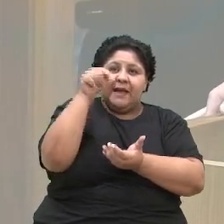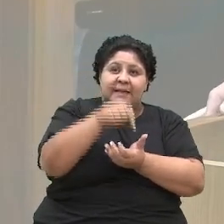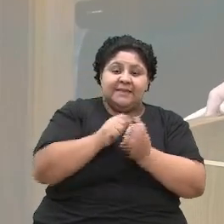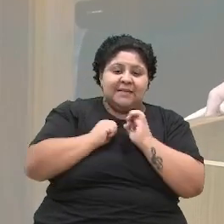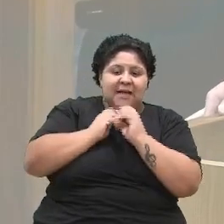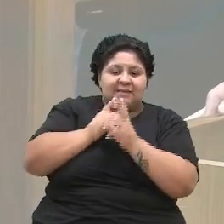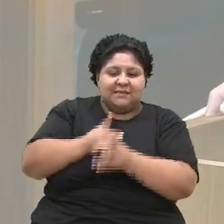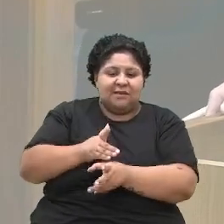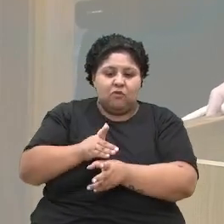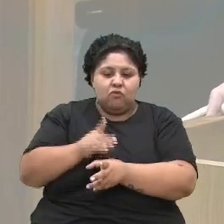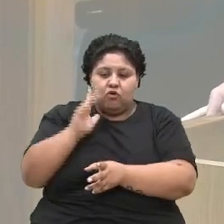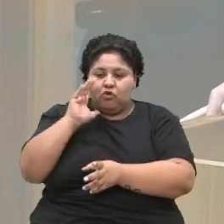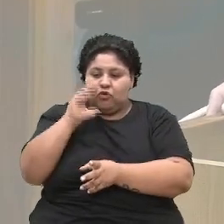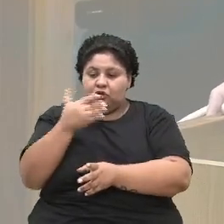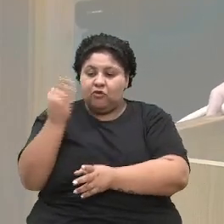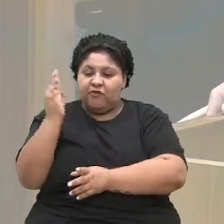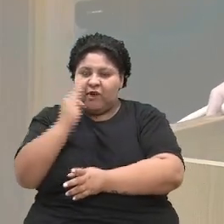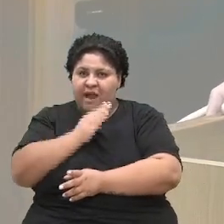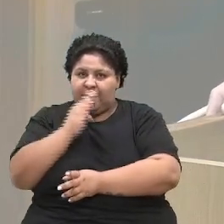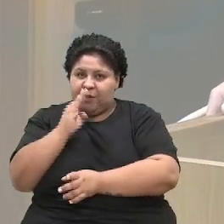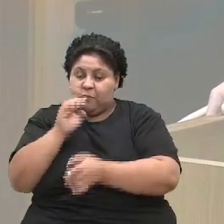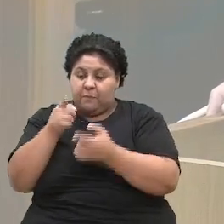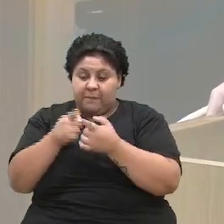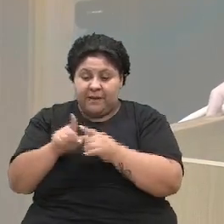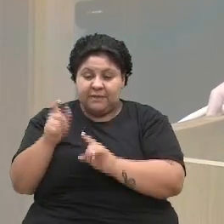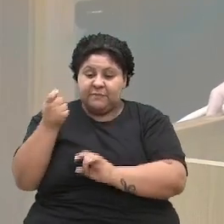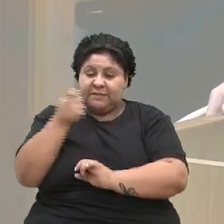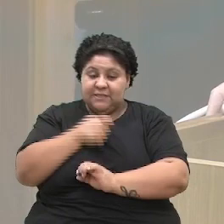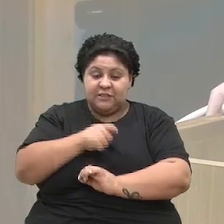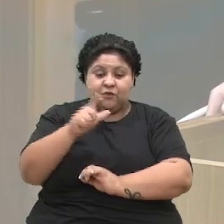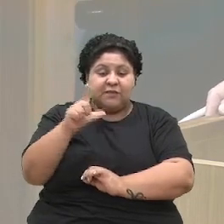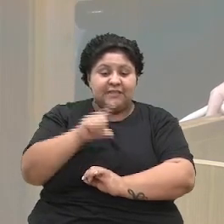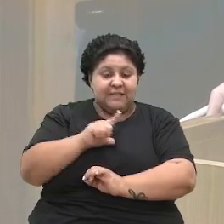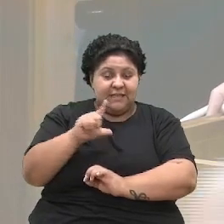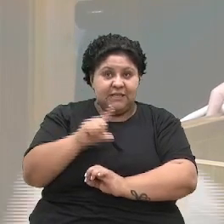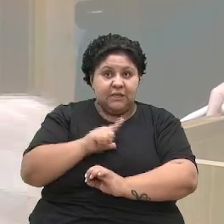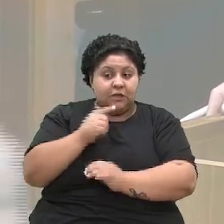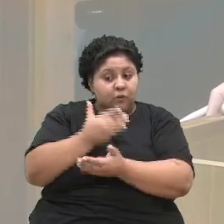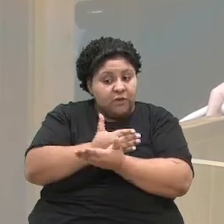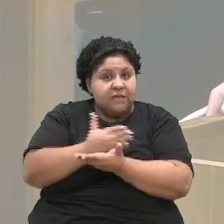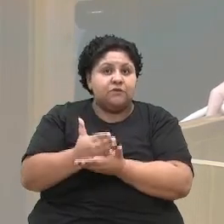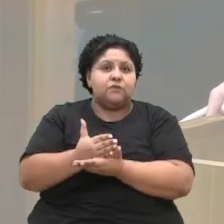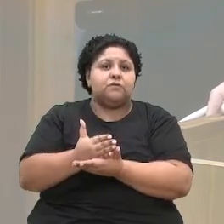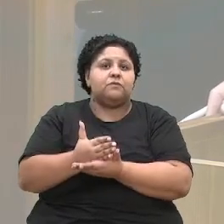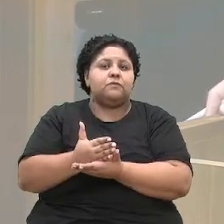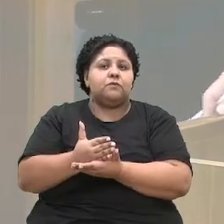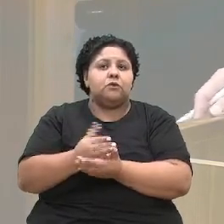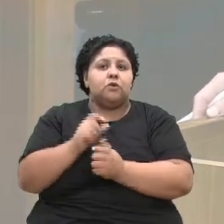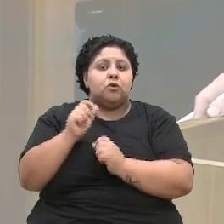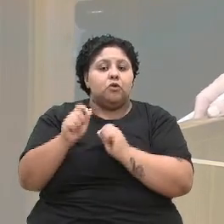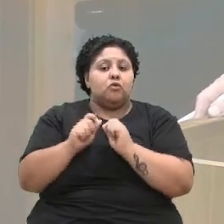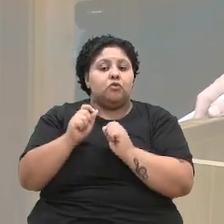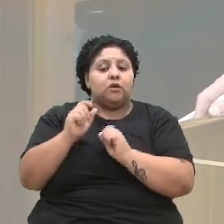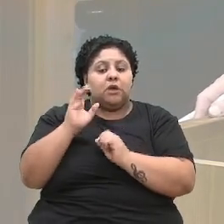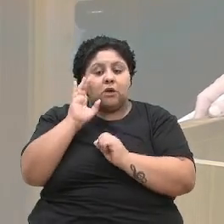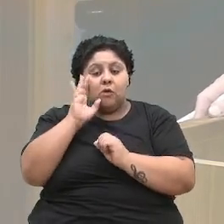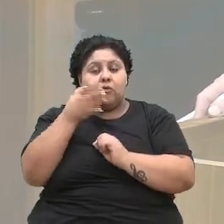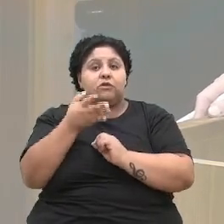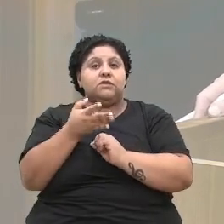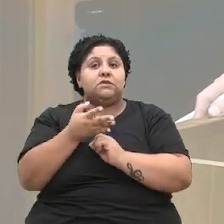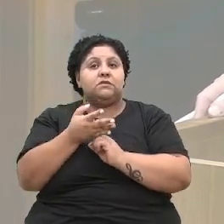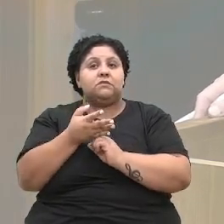noite, mas é preciso que tenha um início. E foi o que começou a acontecer de uma